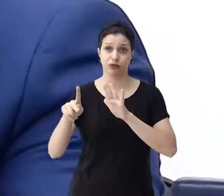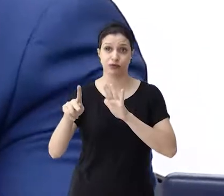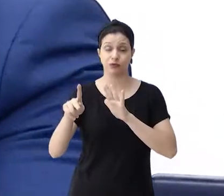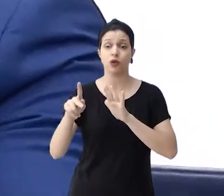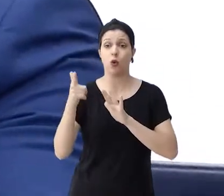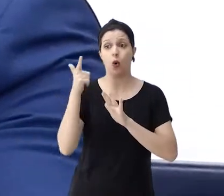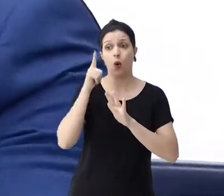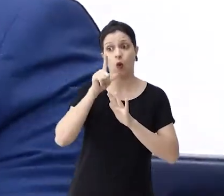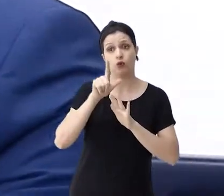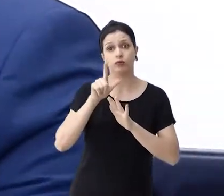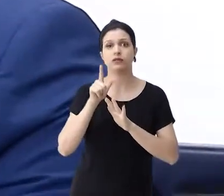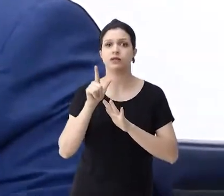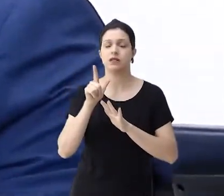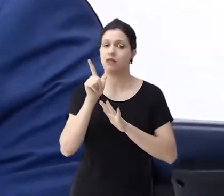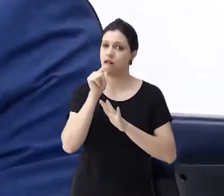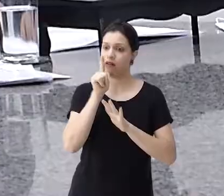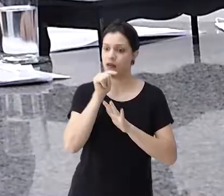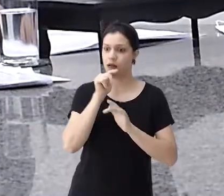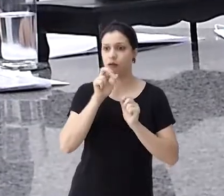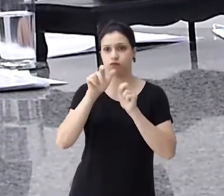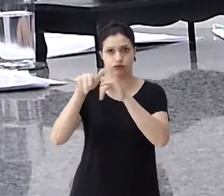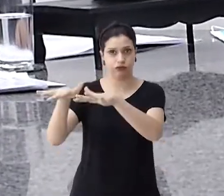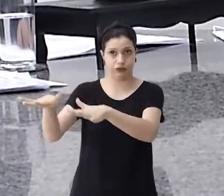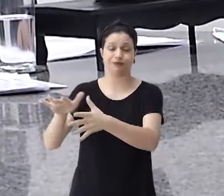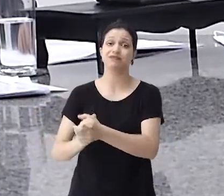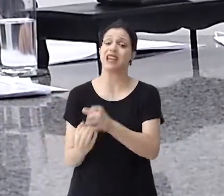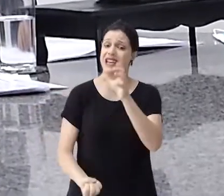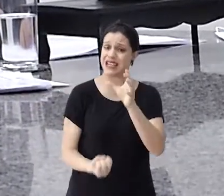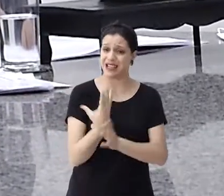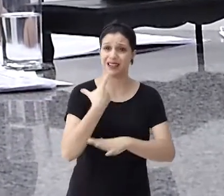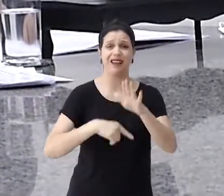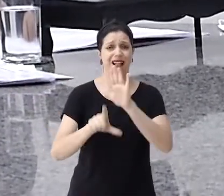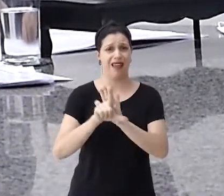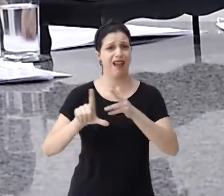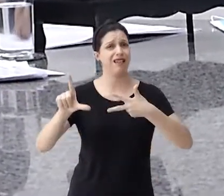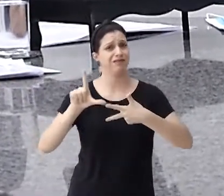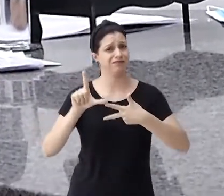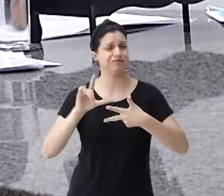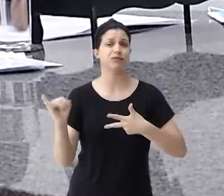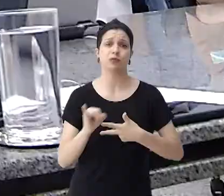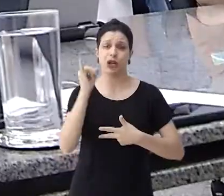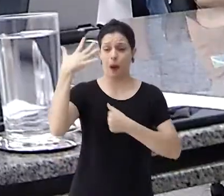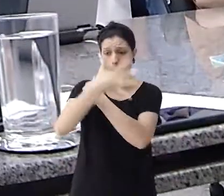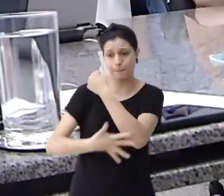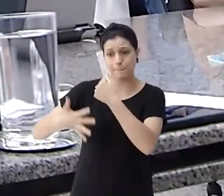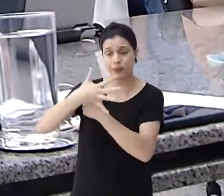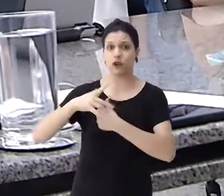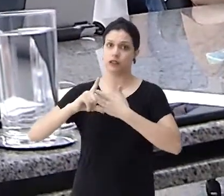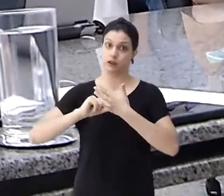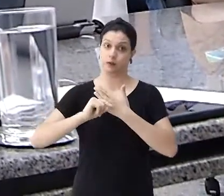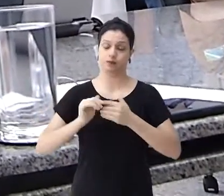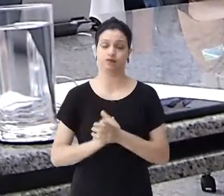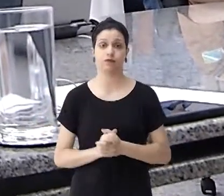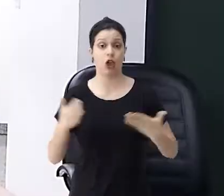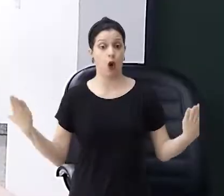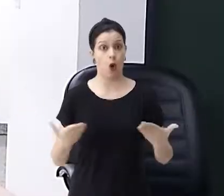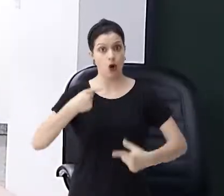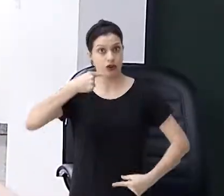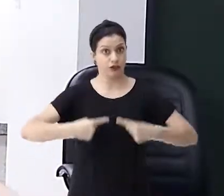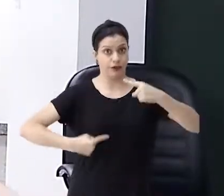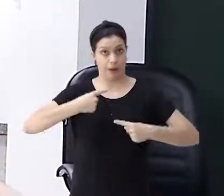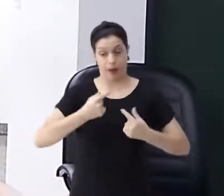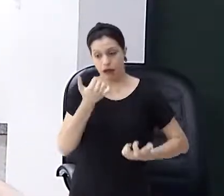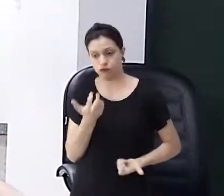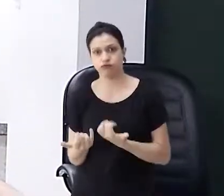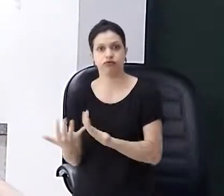legislação precisa ser aperfeiçoada, principalmente com a criação de uma lei específica para proteger o Pantanal.